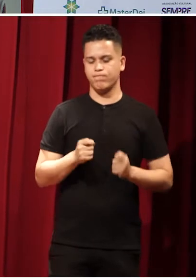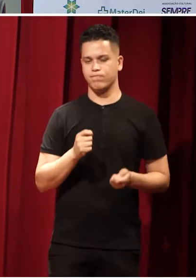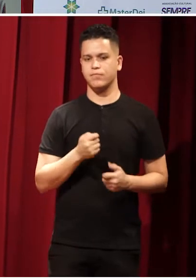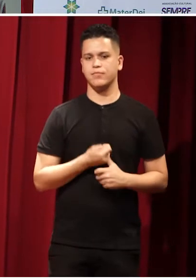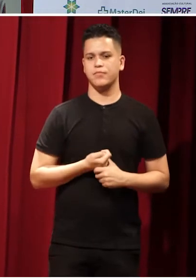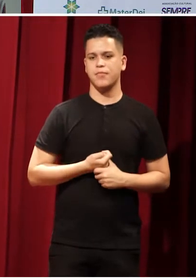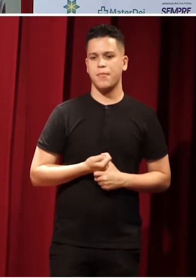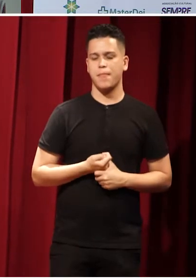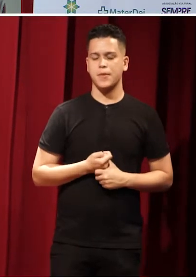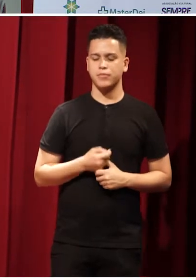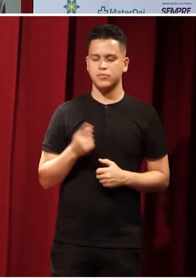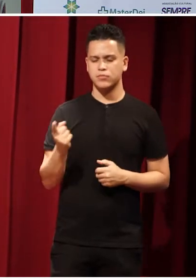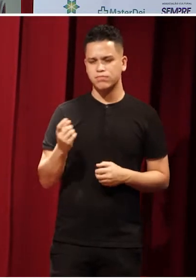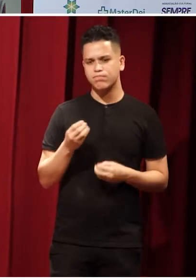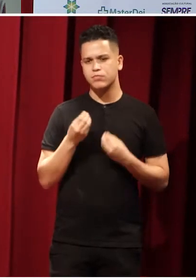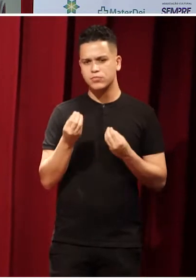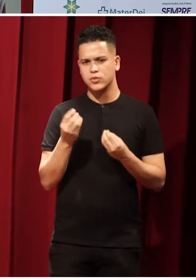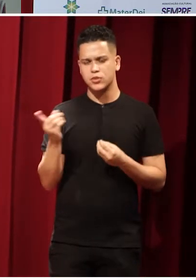pela economia,